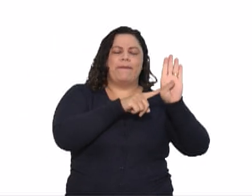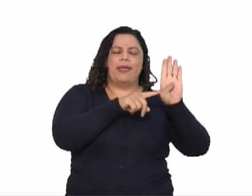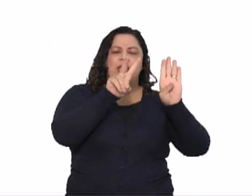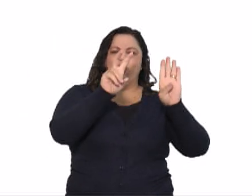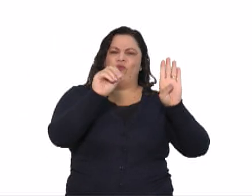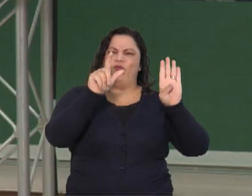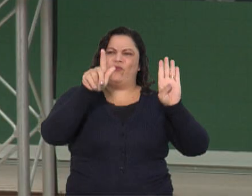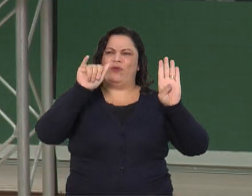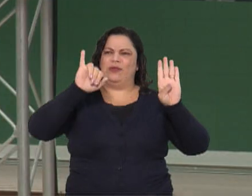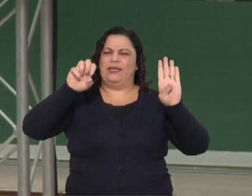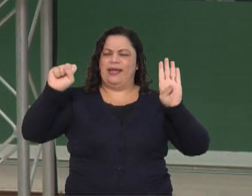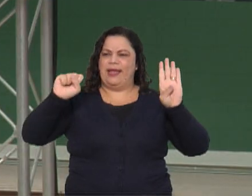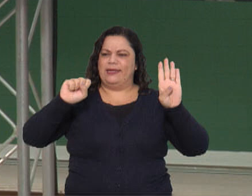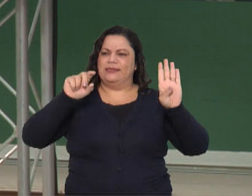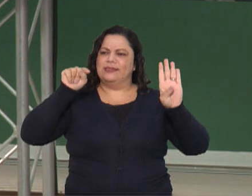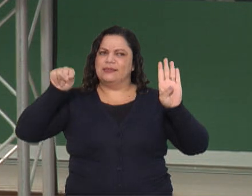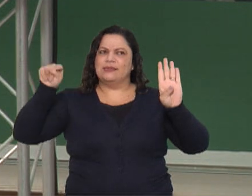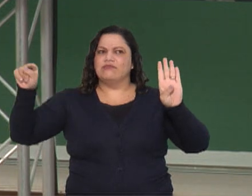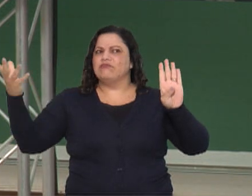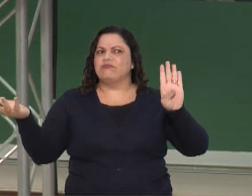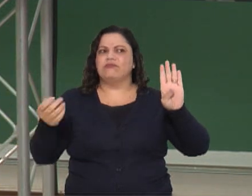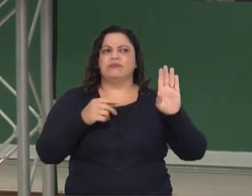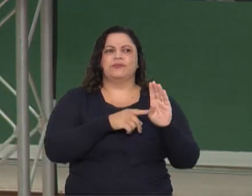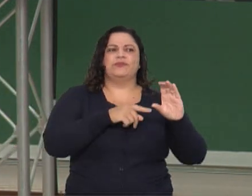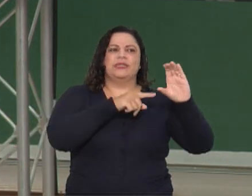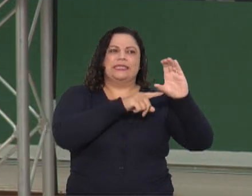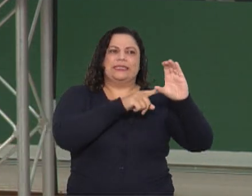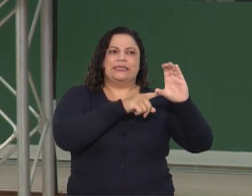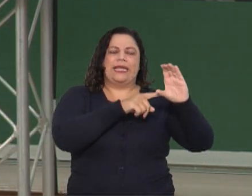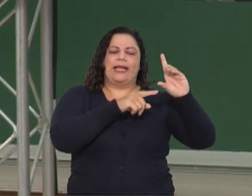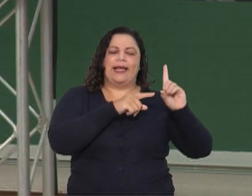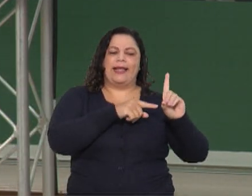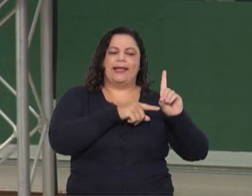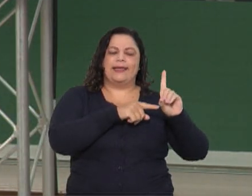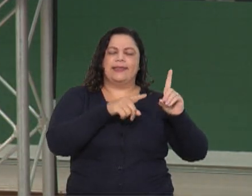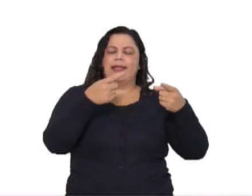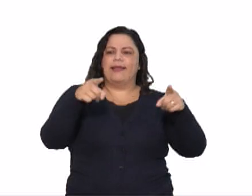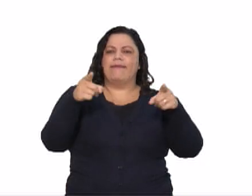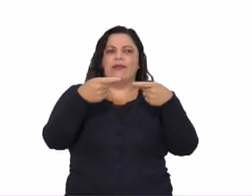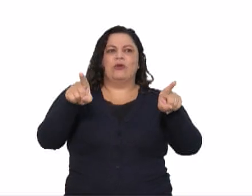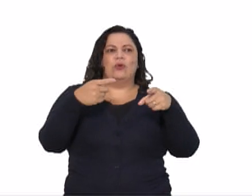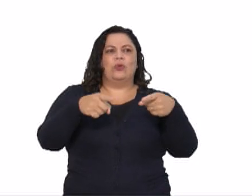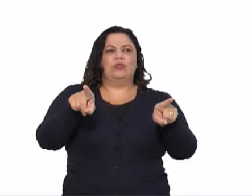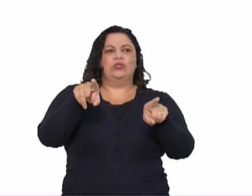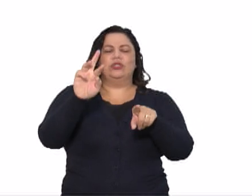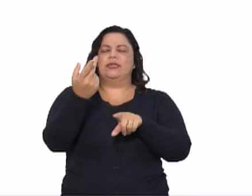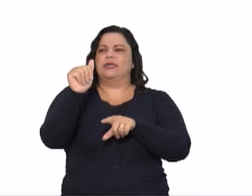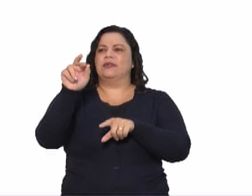D. Melodia, harmonia e ritmo. Pense um pouco para responder.